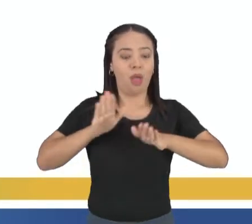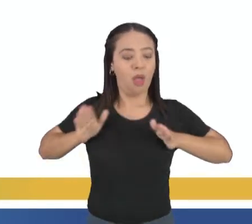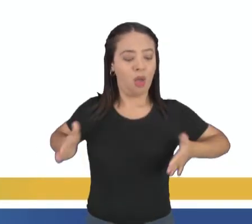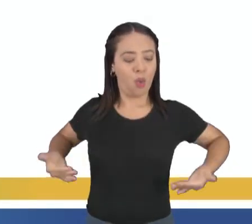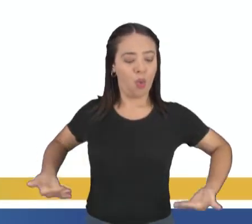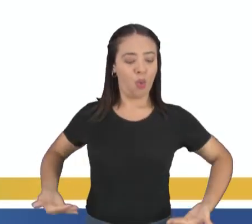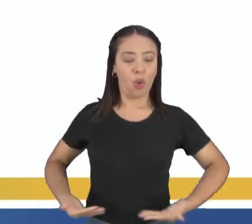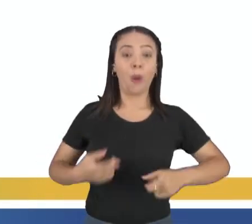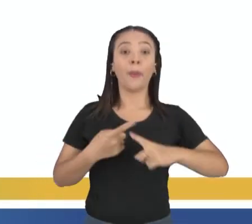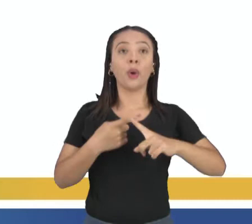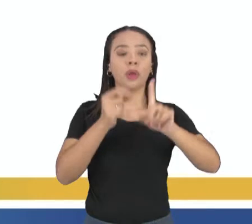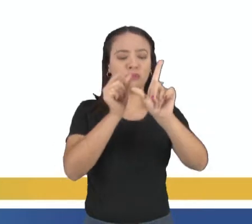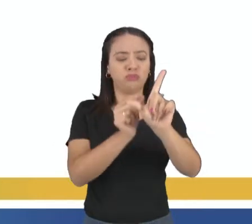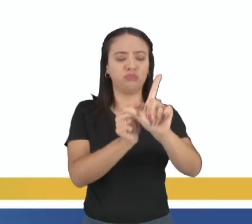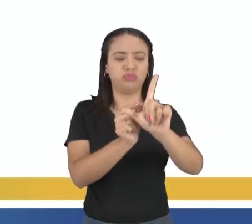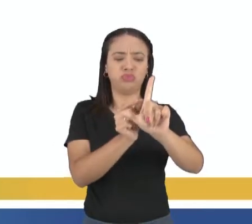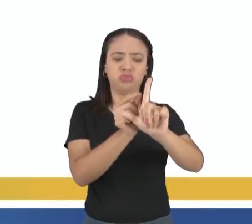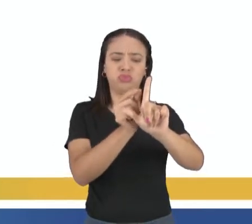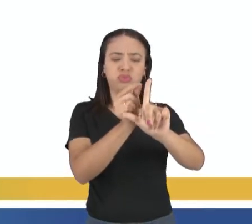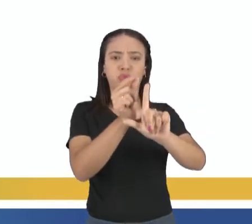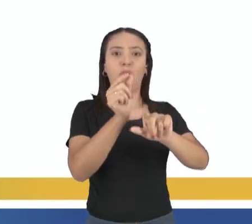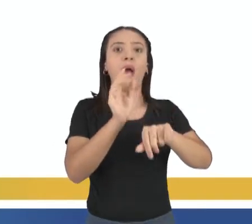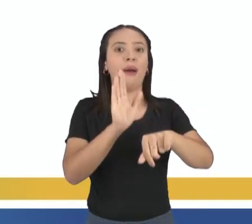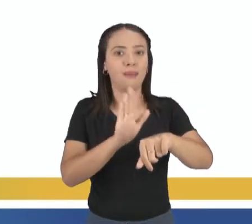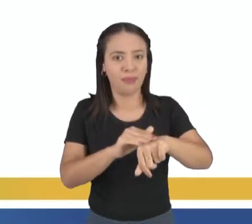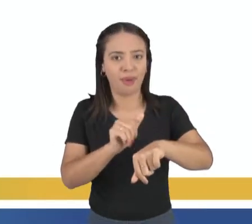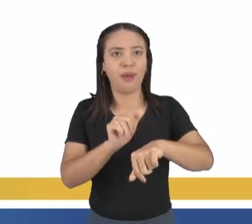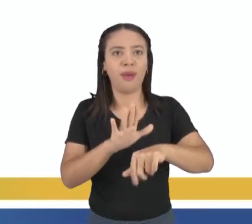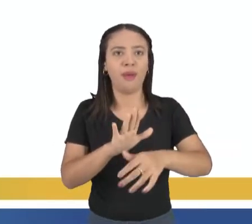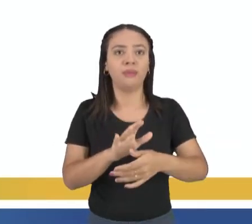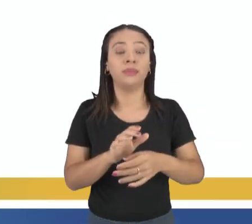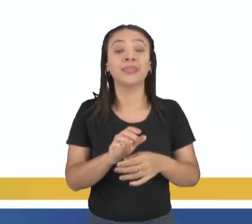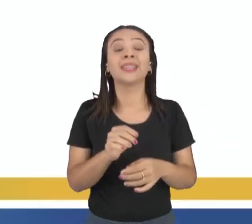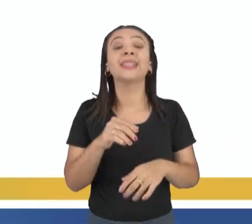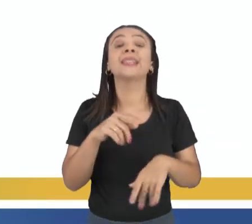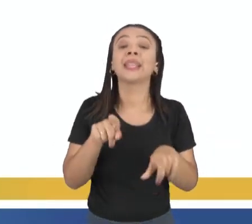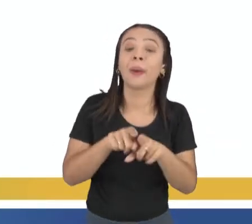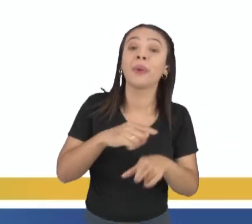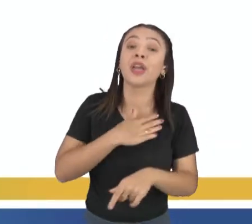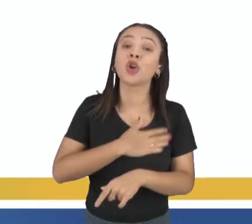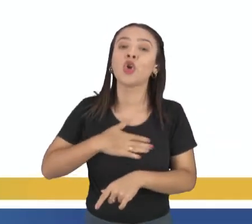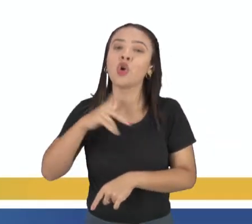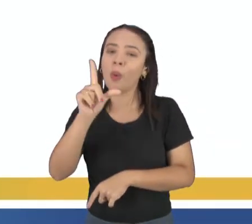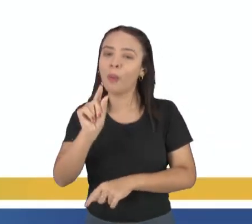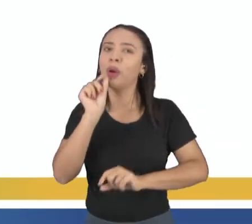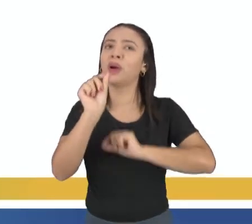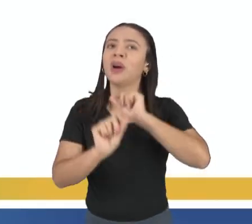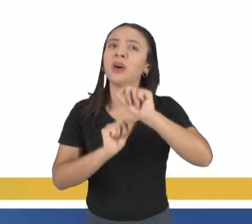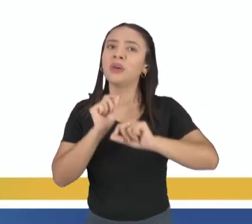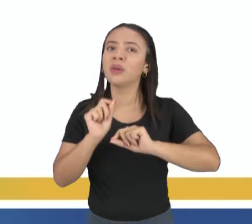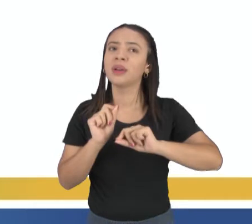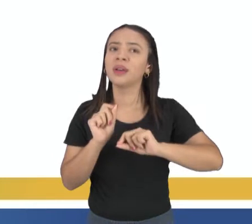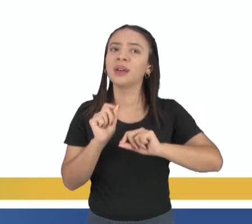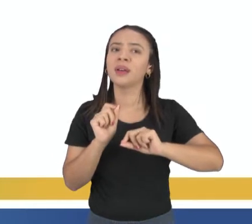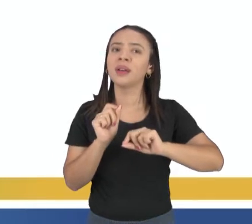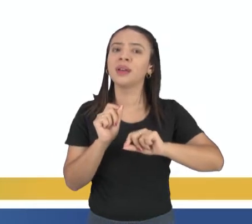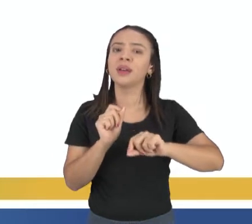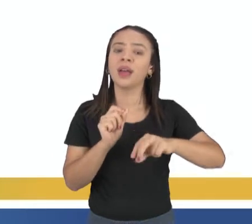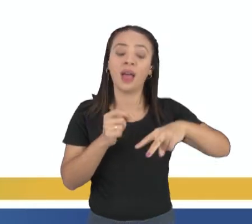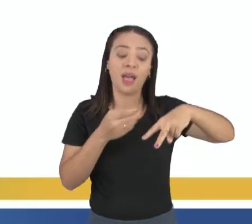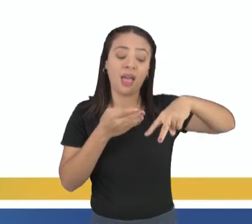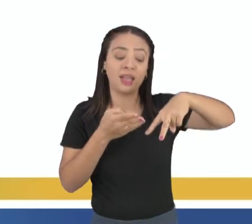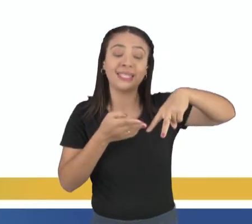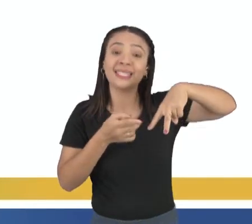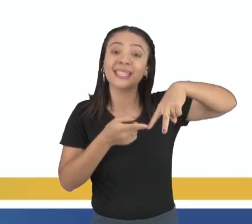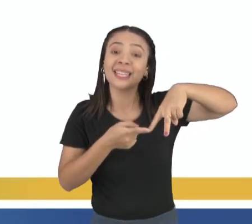Porque a coluna dos vestidos é a maior. E aquelas menos preferem, né, elas menos preferem são as